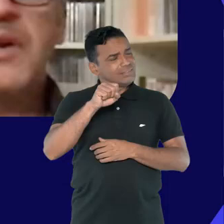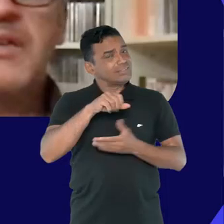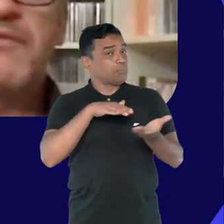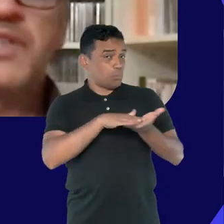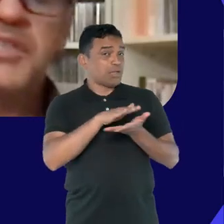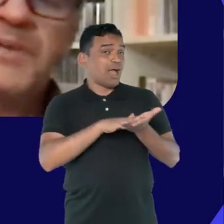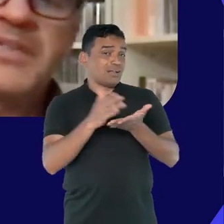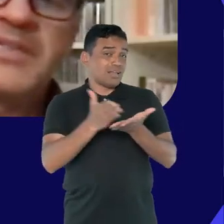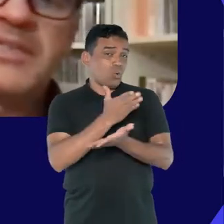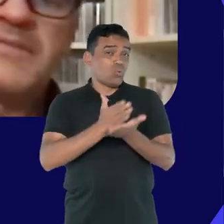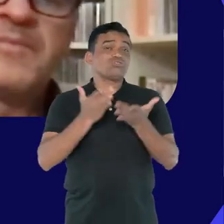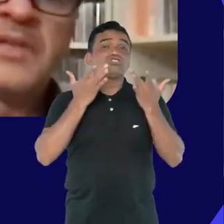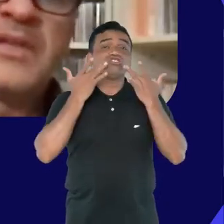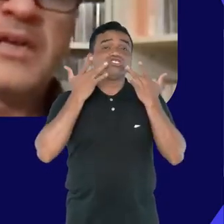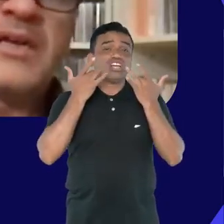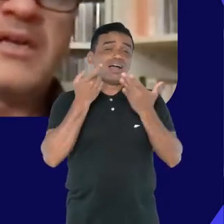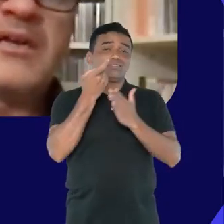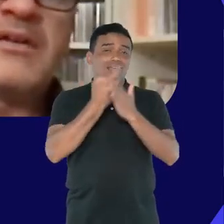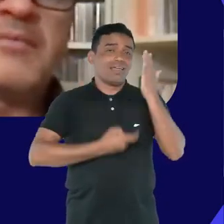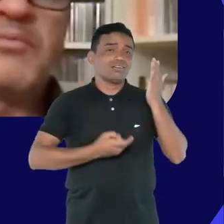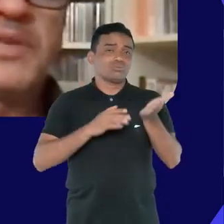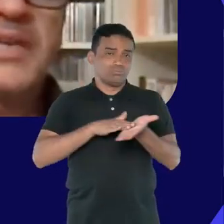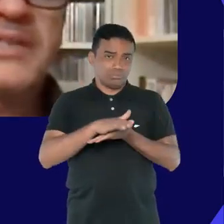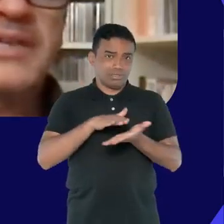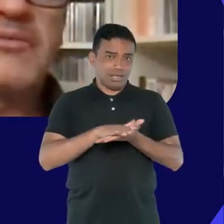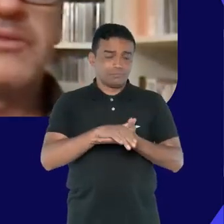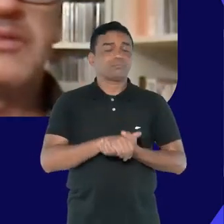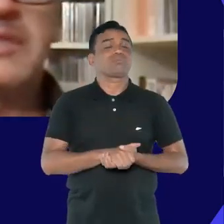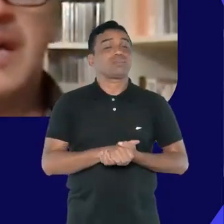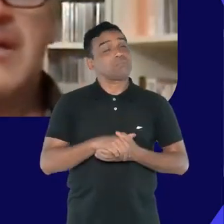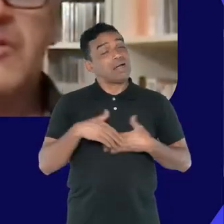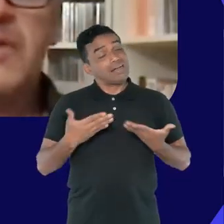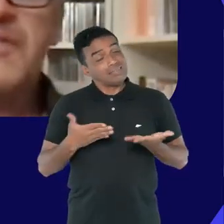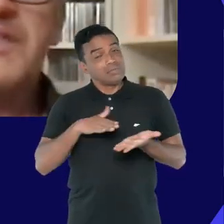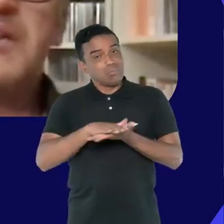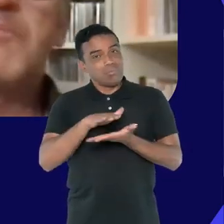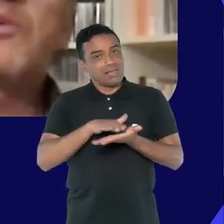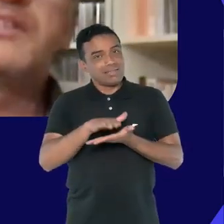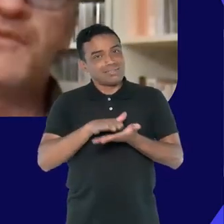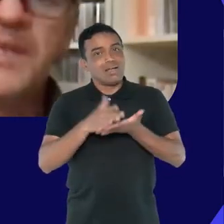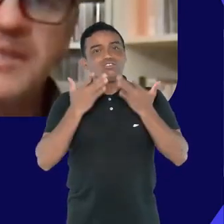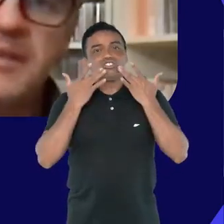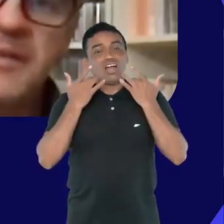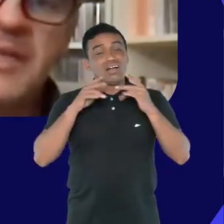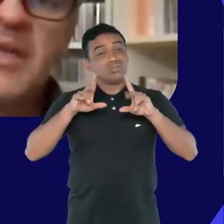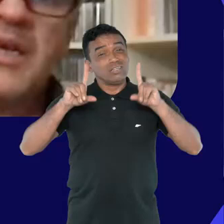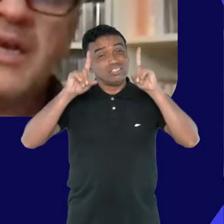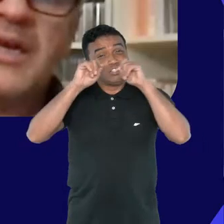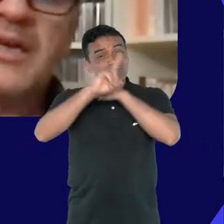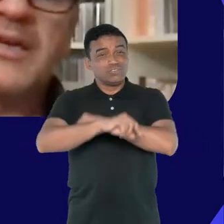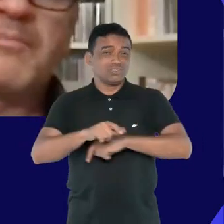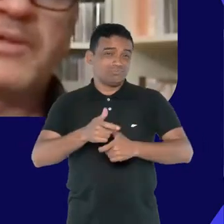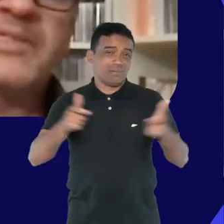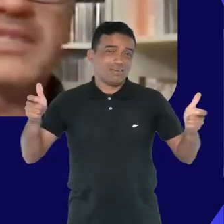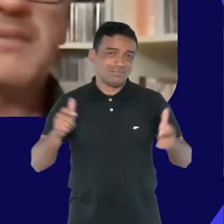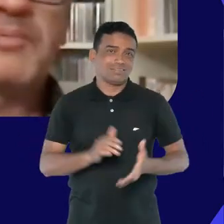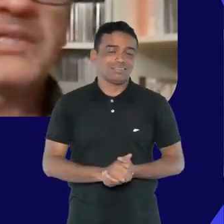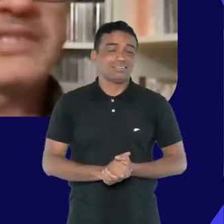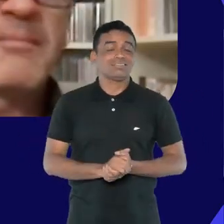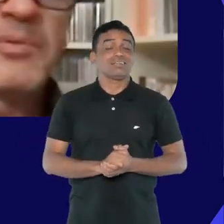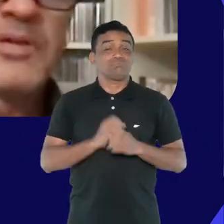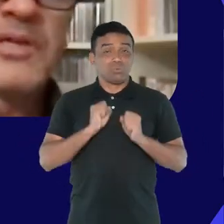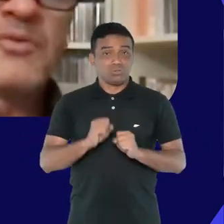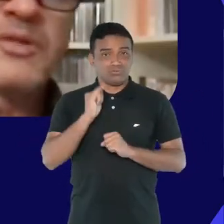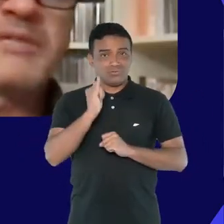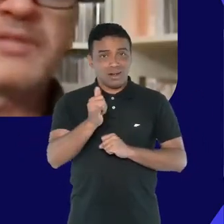publicados, embora infelizmente a publicação de teatro às vezes é um pouco difícil. Posso dizer,